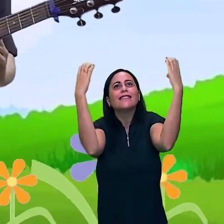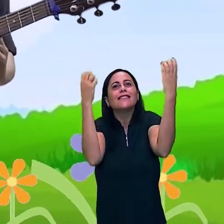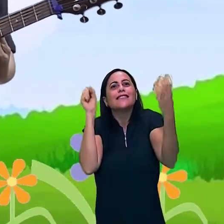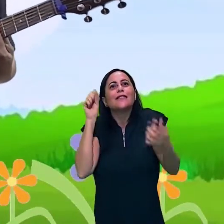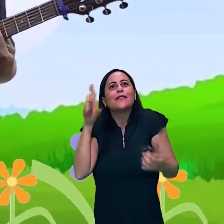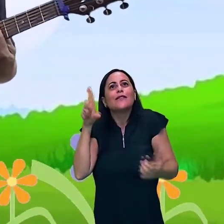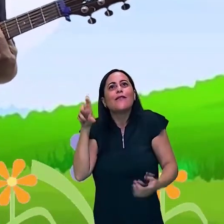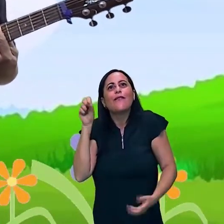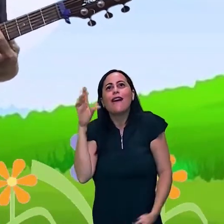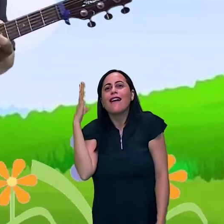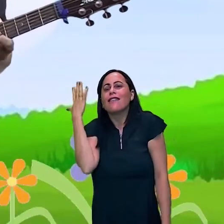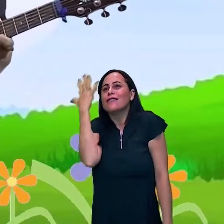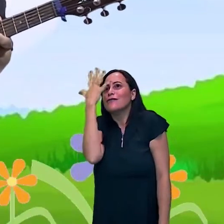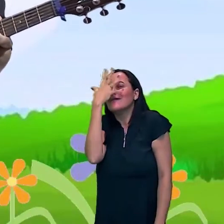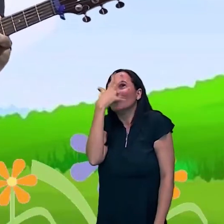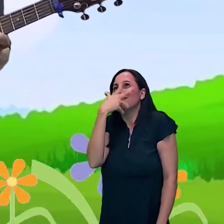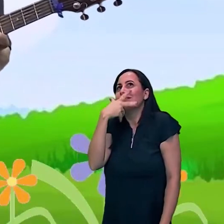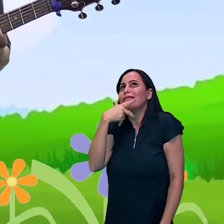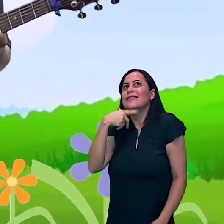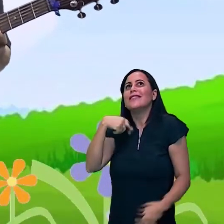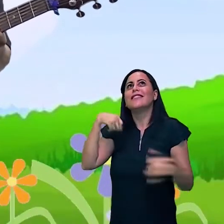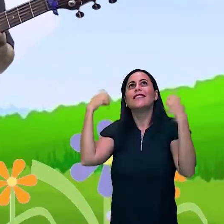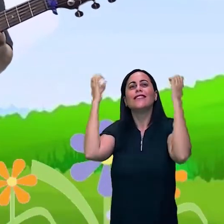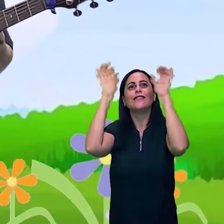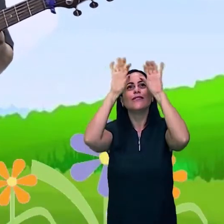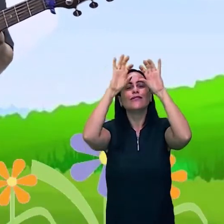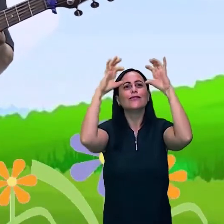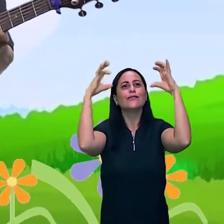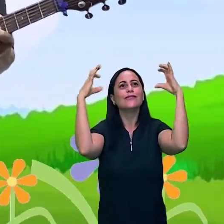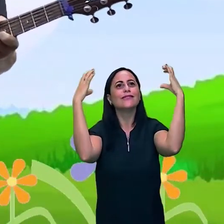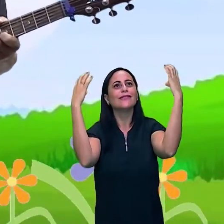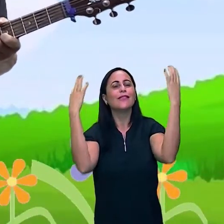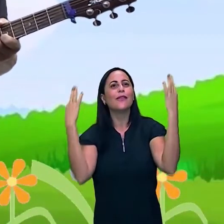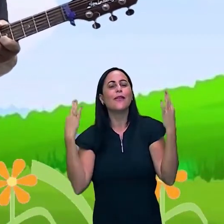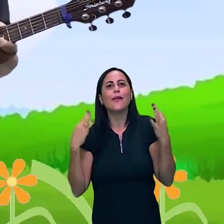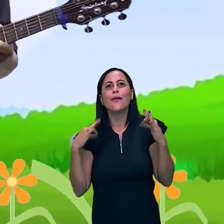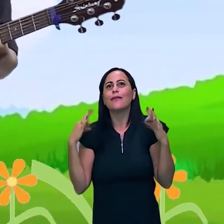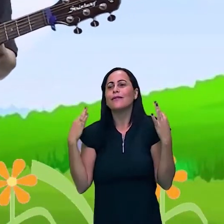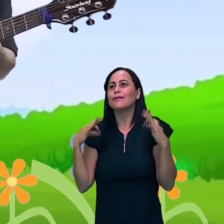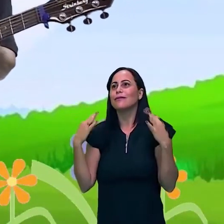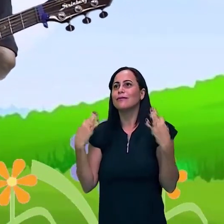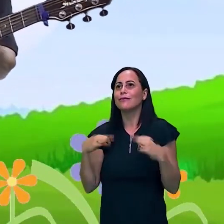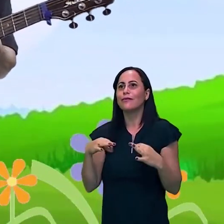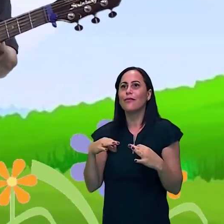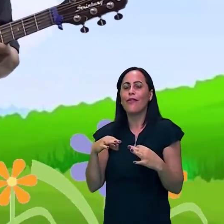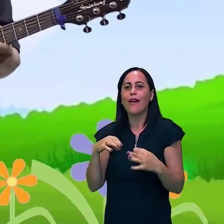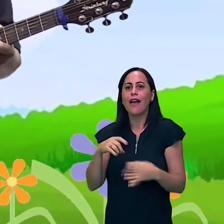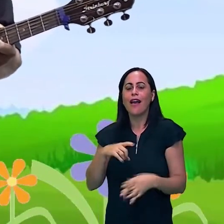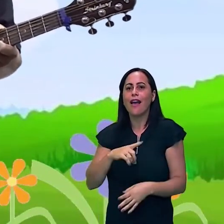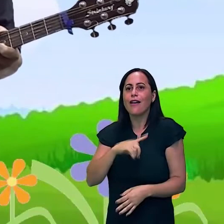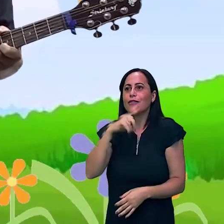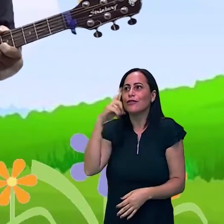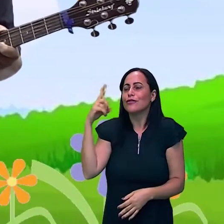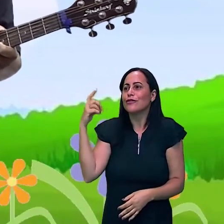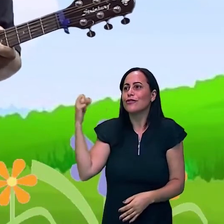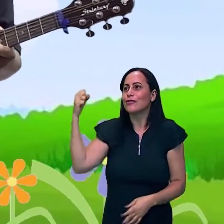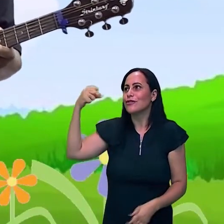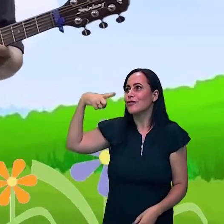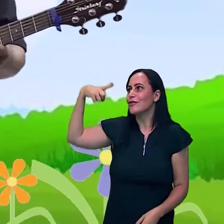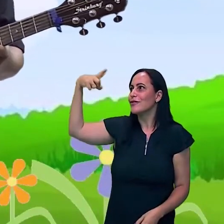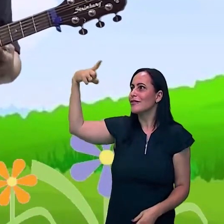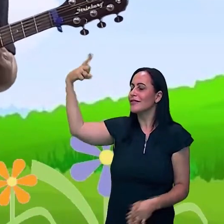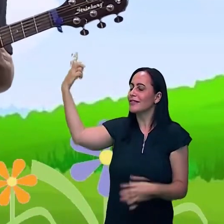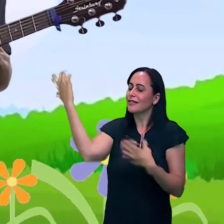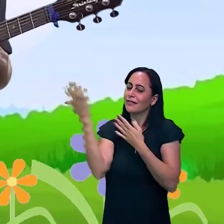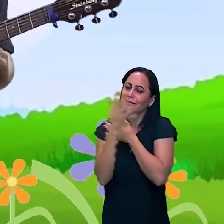que nuvens tão formosas. De dia vem o sol e uma brisa